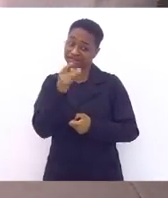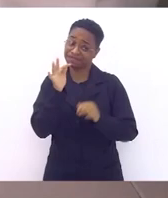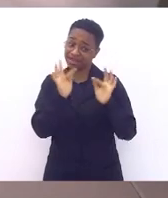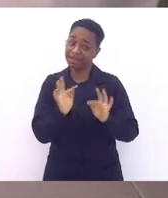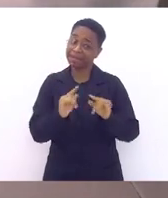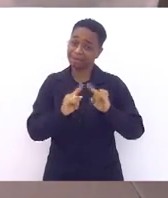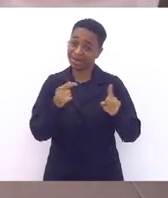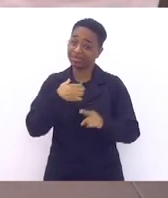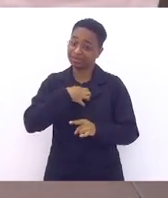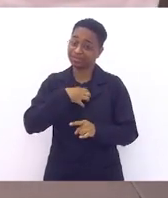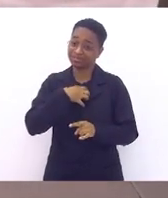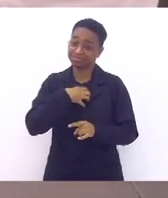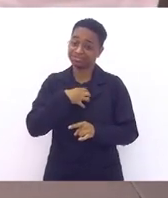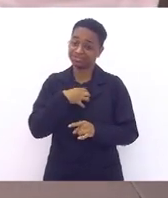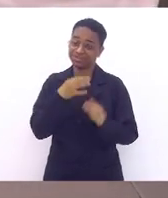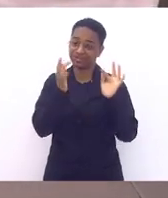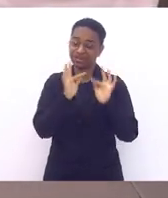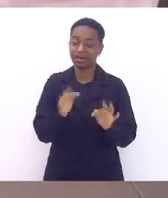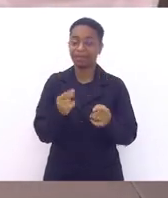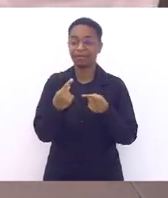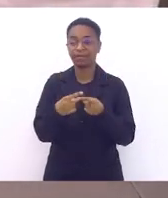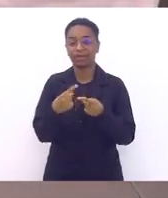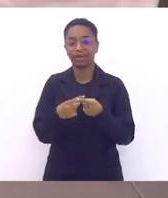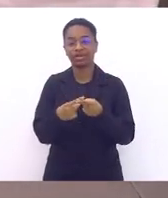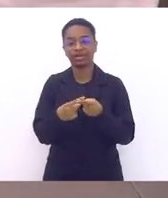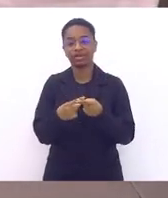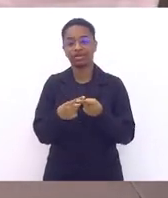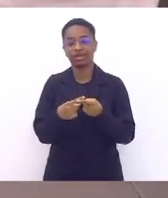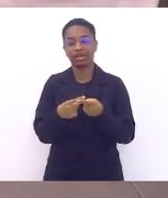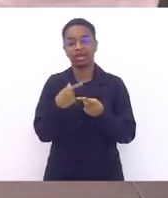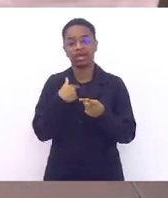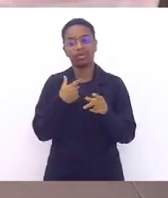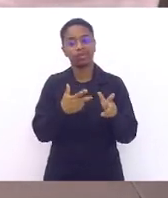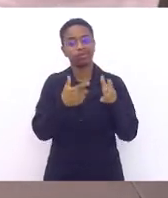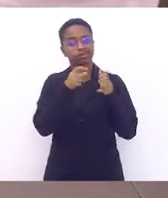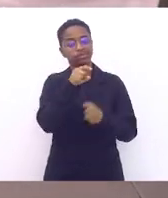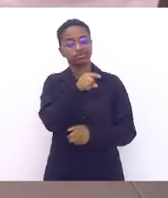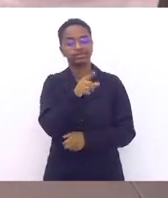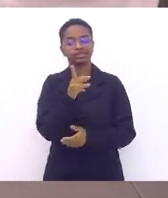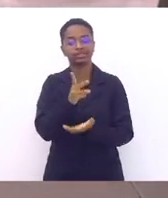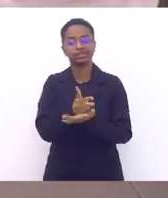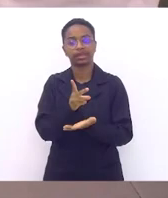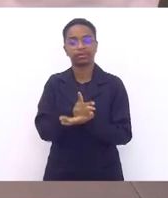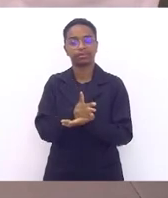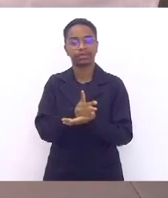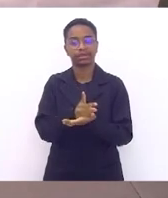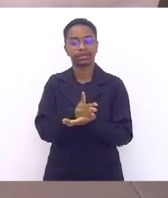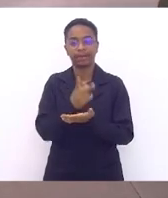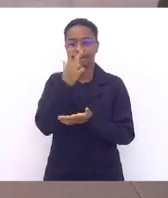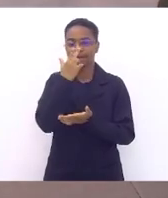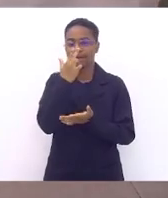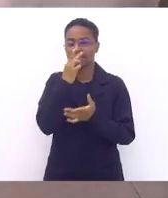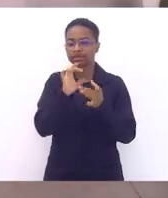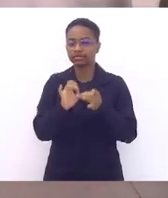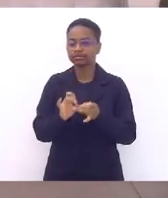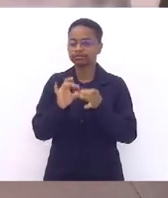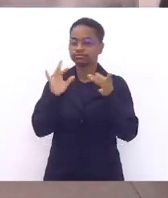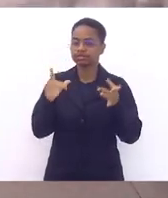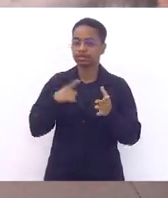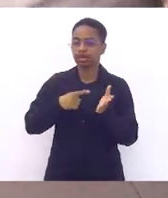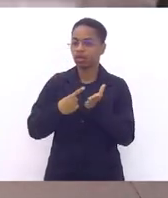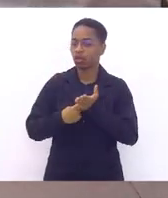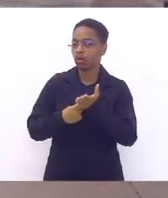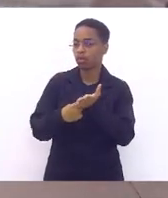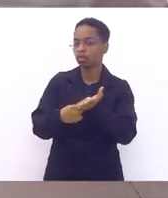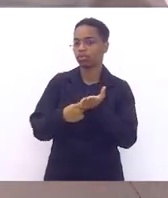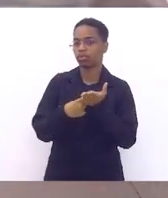feliz. Porque eu sempre vi na sua pessoa uma pessoa disponível, uma pessoa